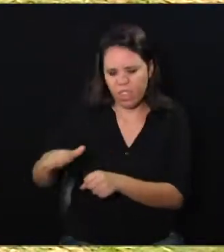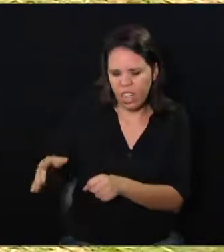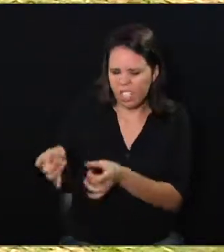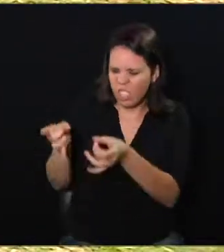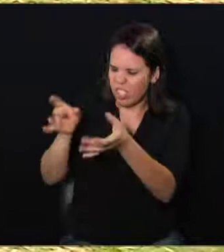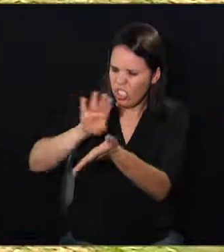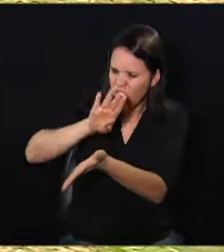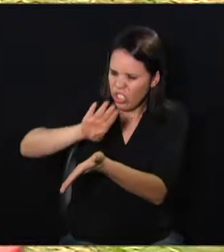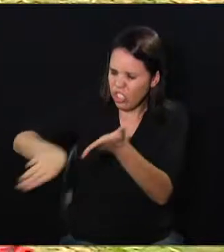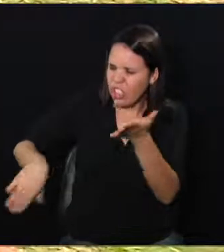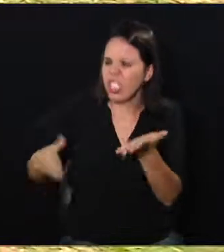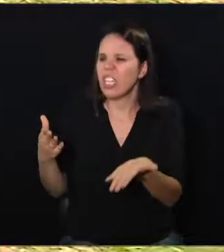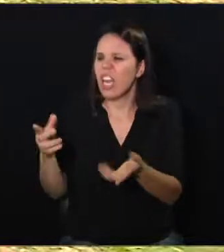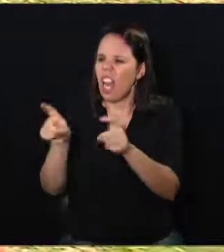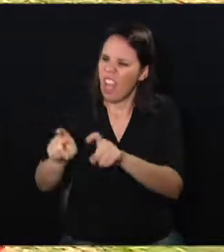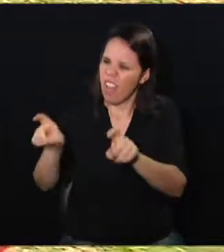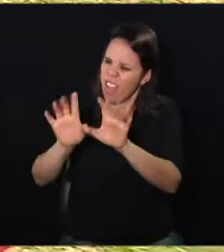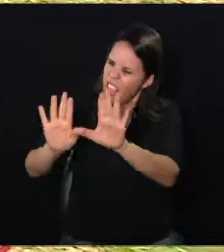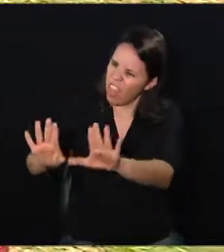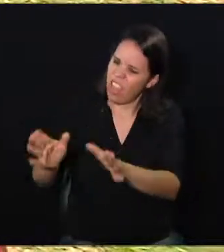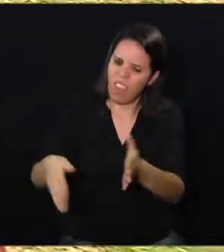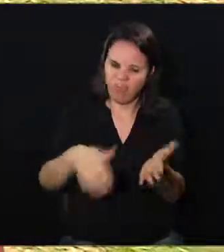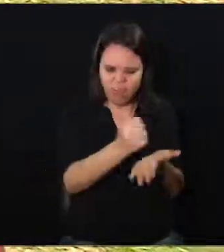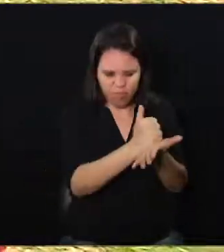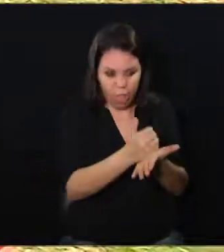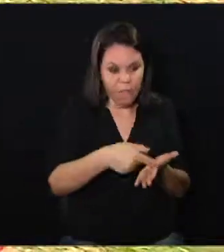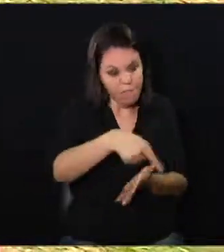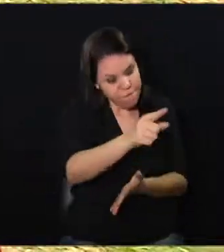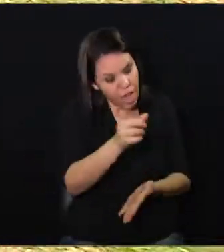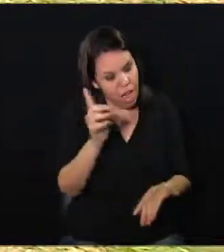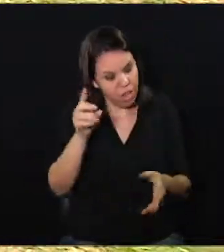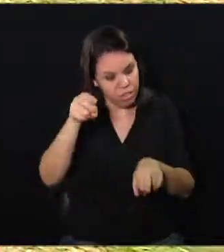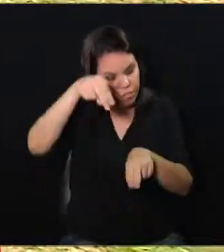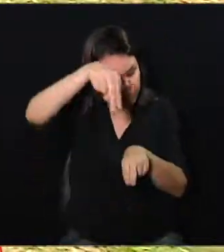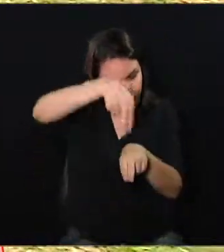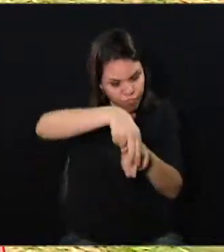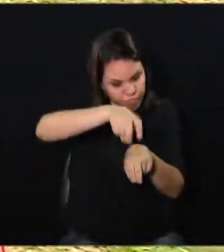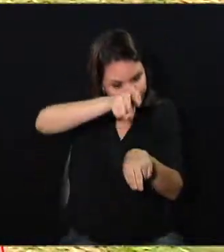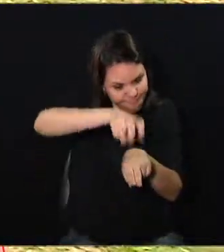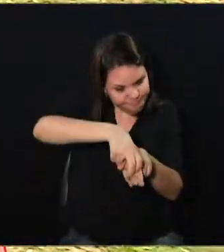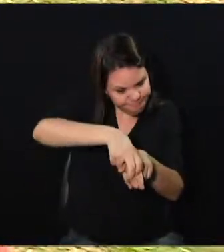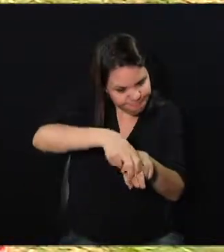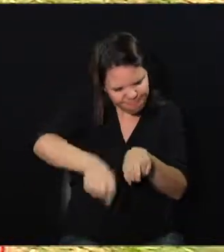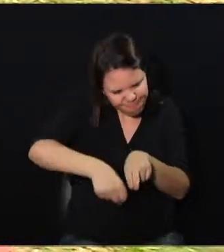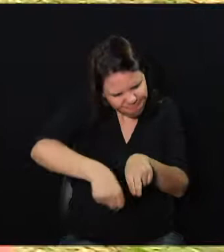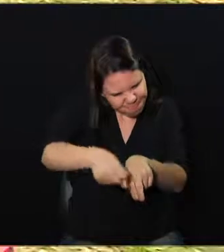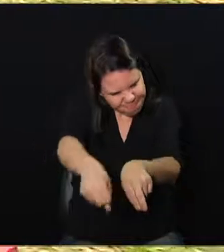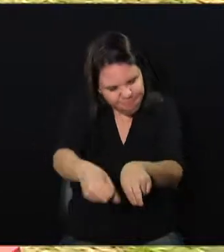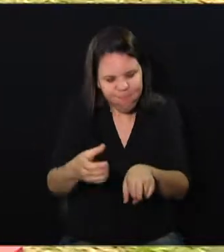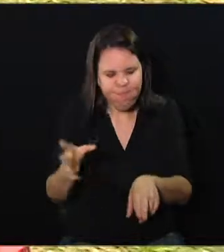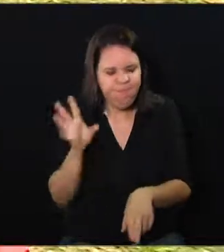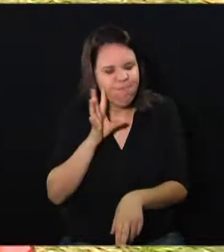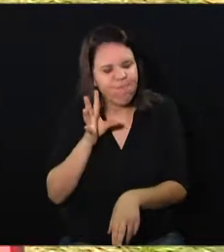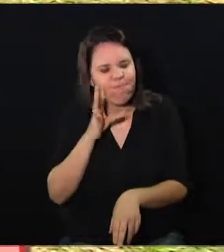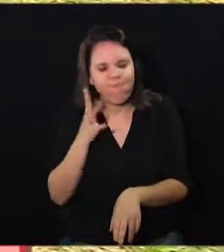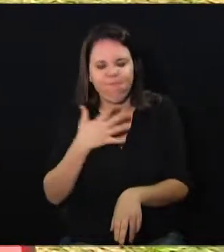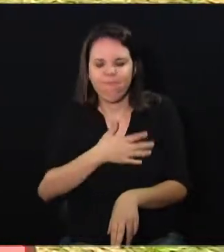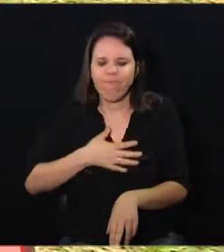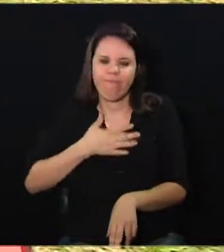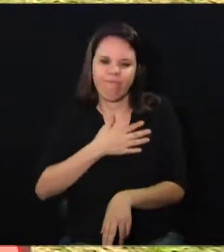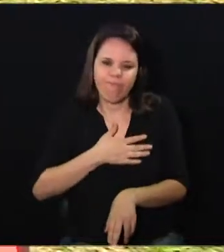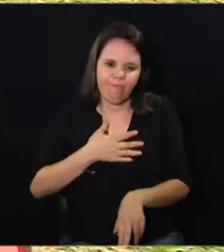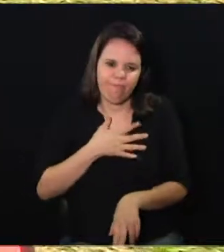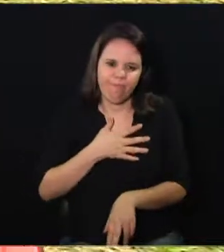virtual, da primeira pessoa, vir aqui para a primeira pessoa em cima do carrinho, Não tem coisa mais prazerosa.